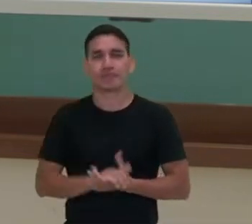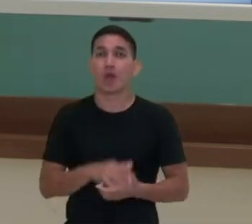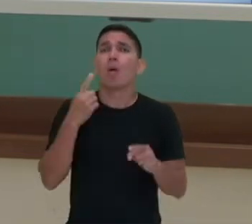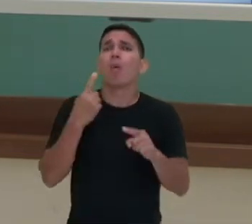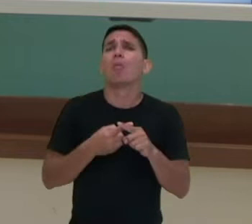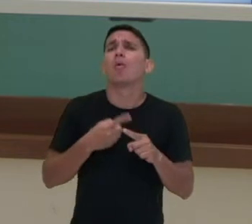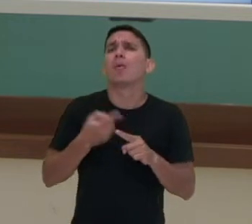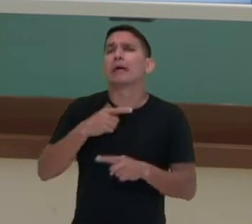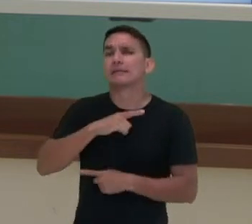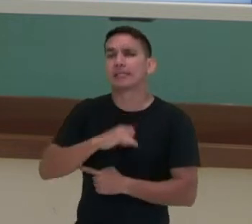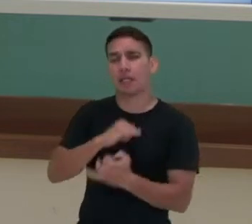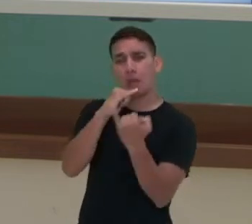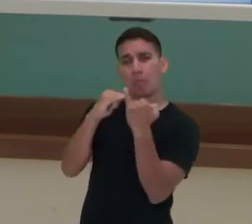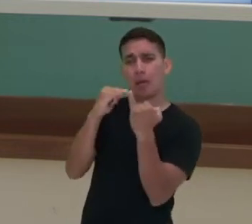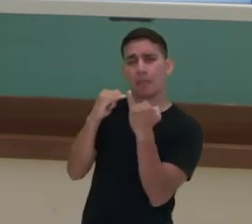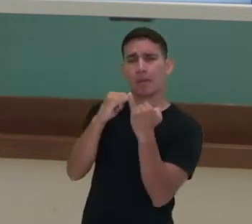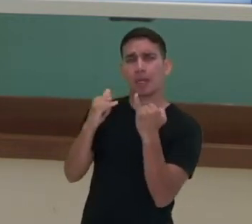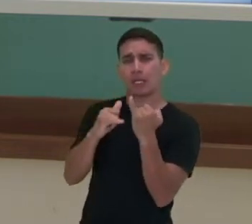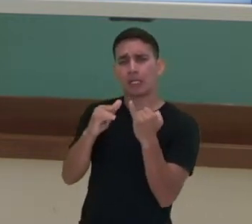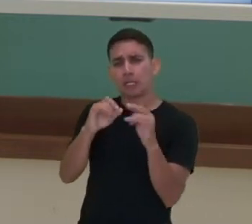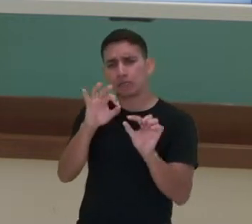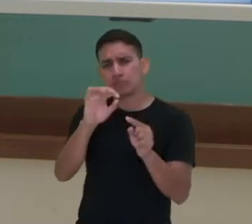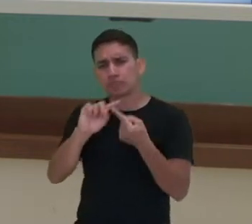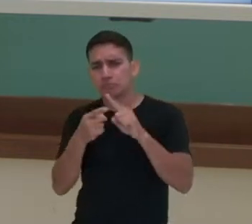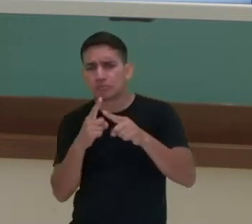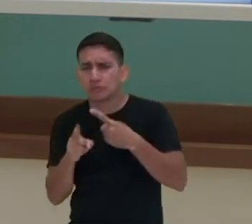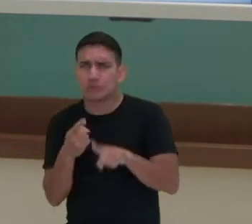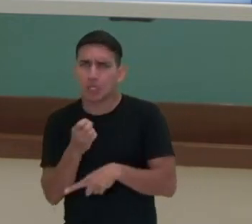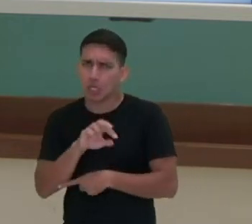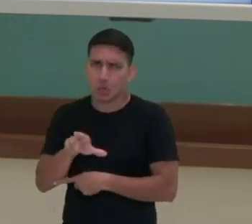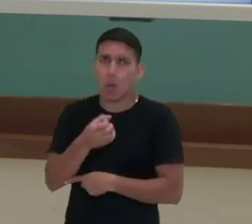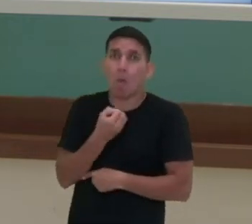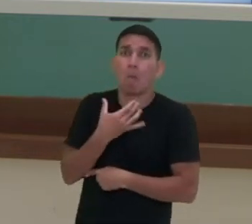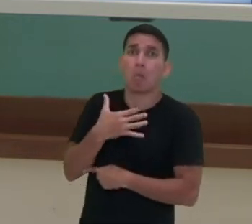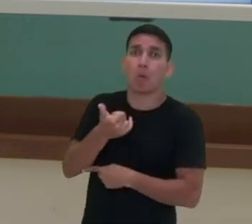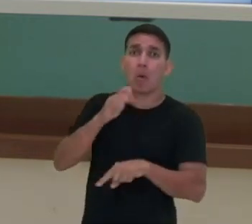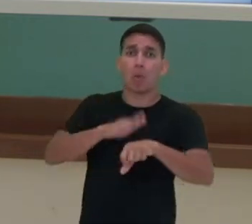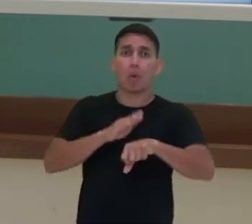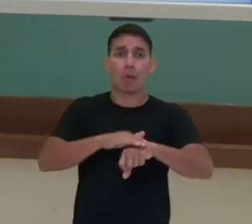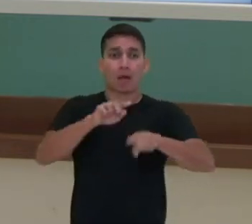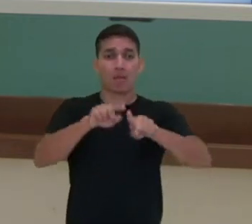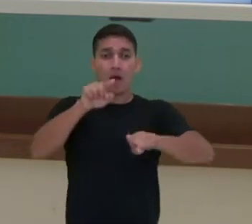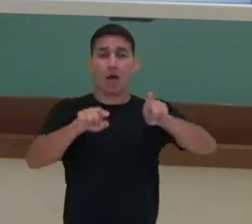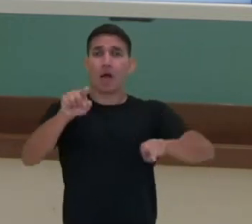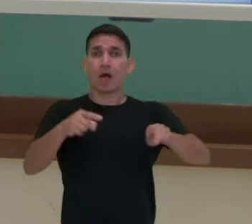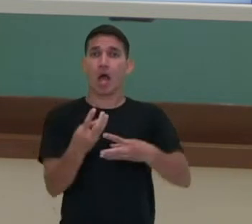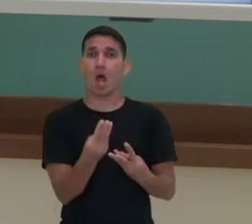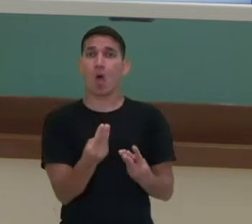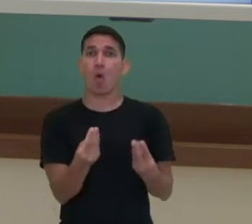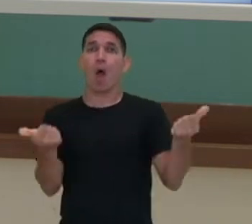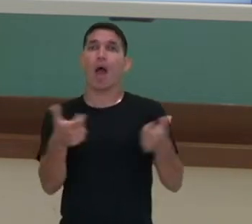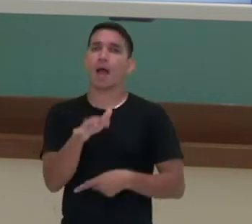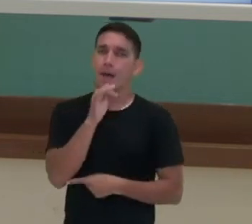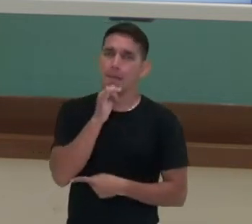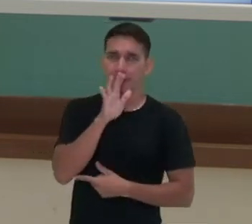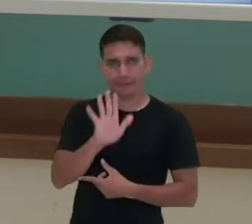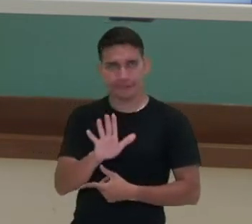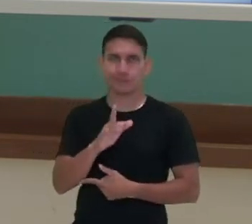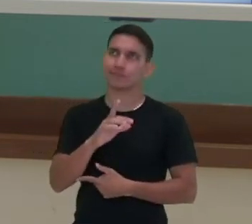média aritmética não é um bom instrumento em análise para variáveis qualitativas, por